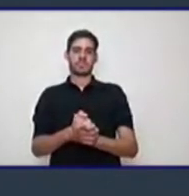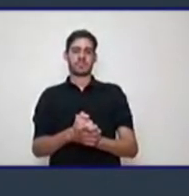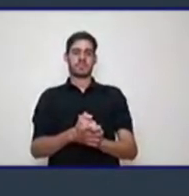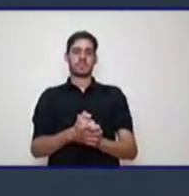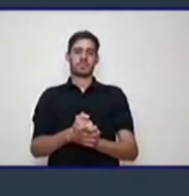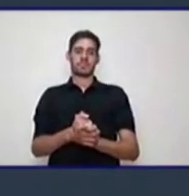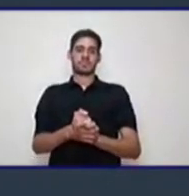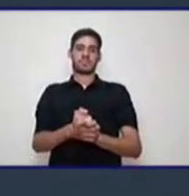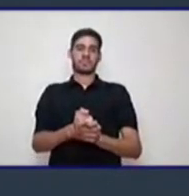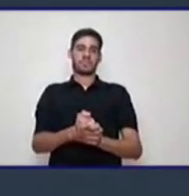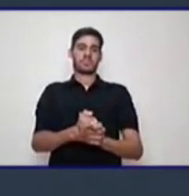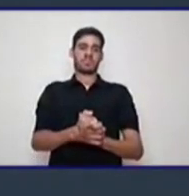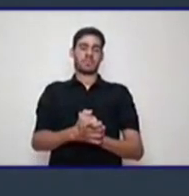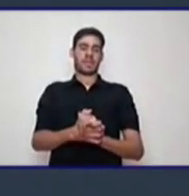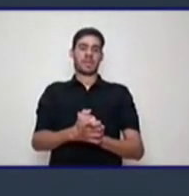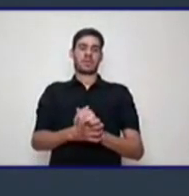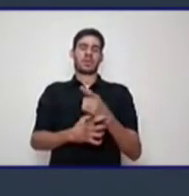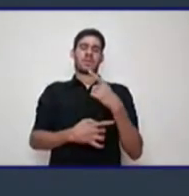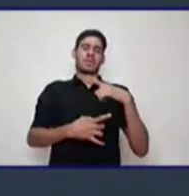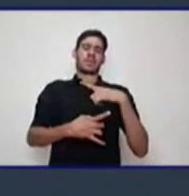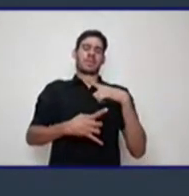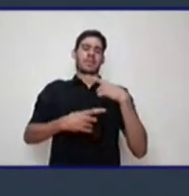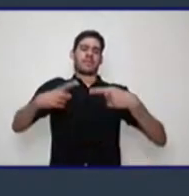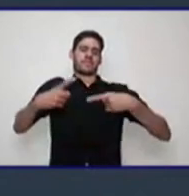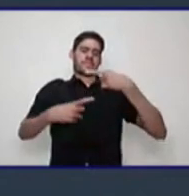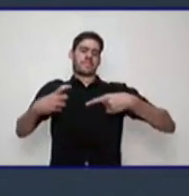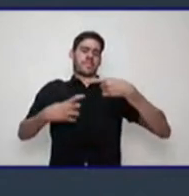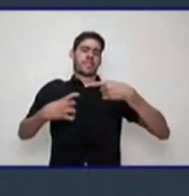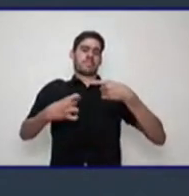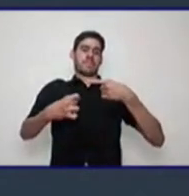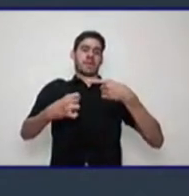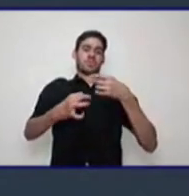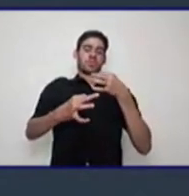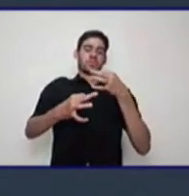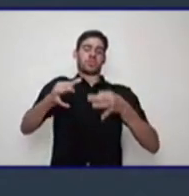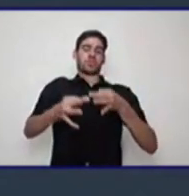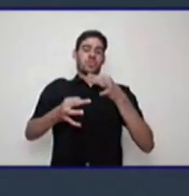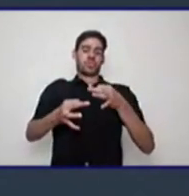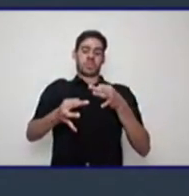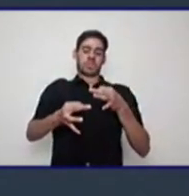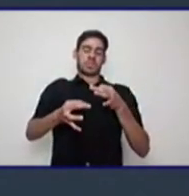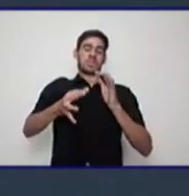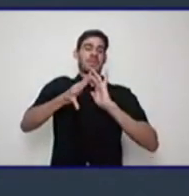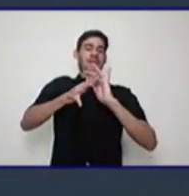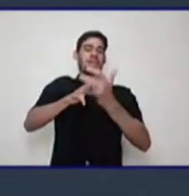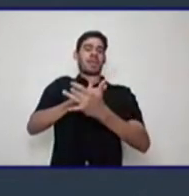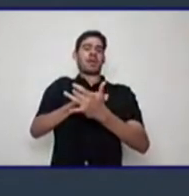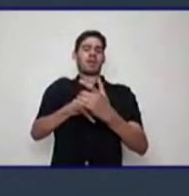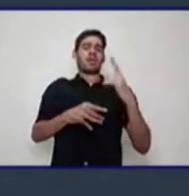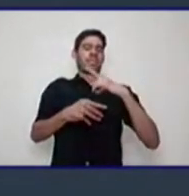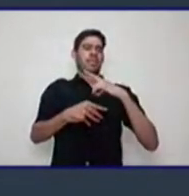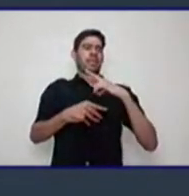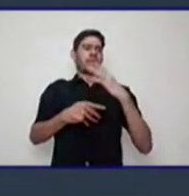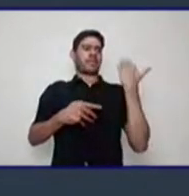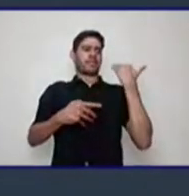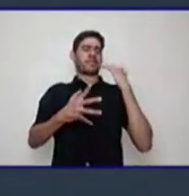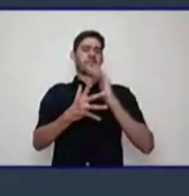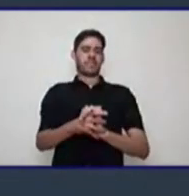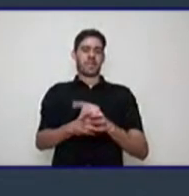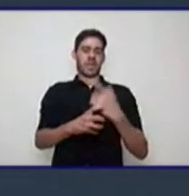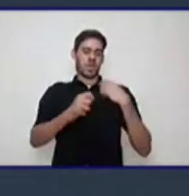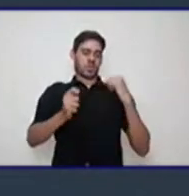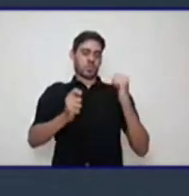onde explodiu o debate político na rede social e tivemos ocasião, eu, o ministro